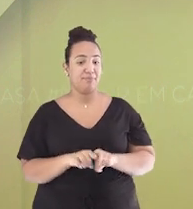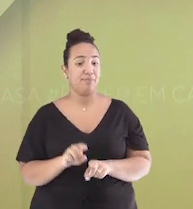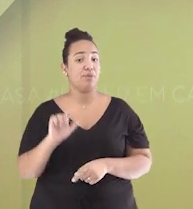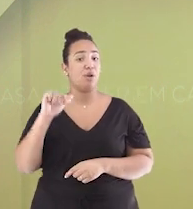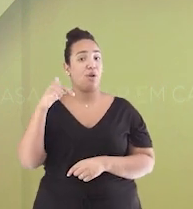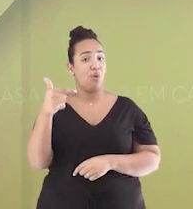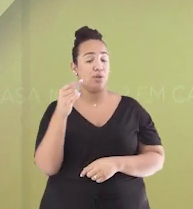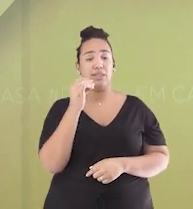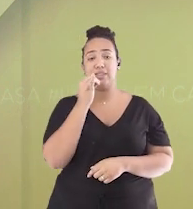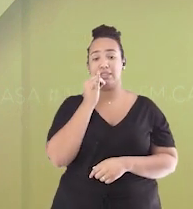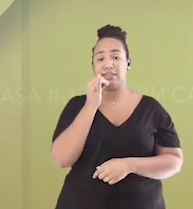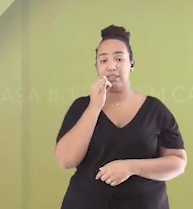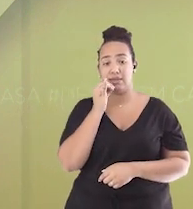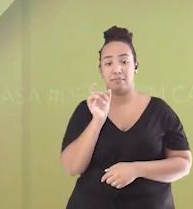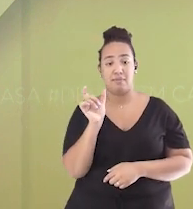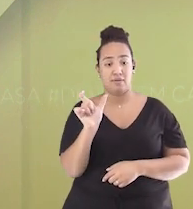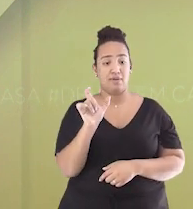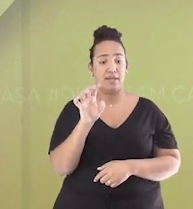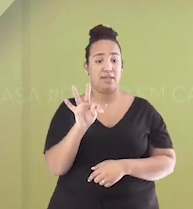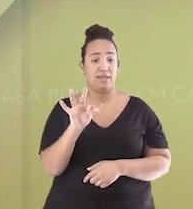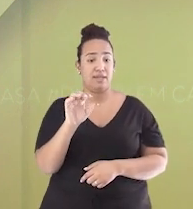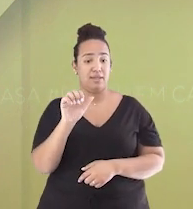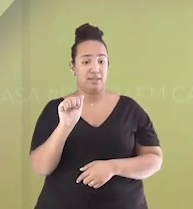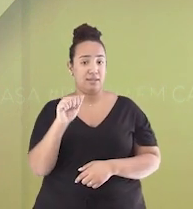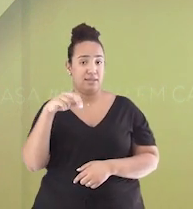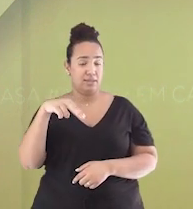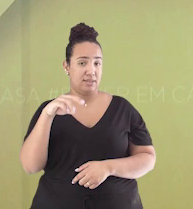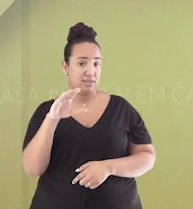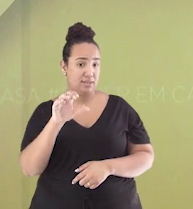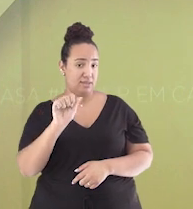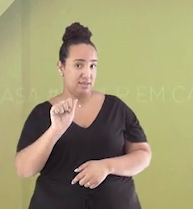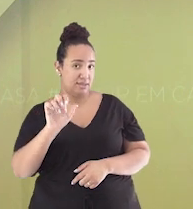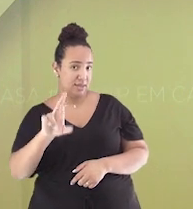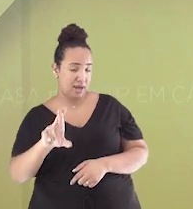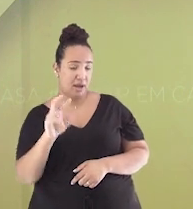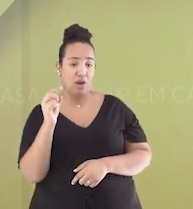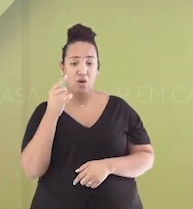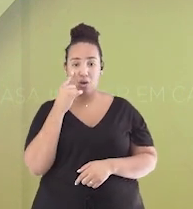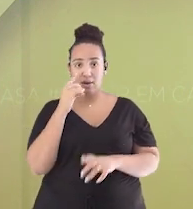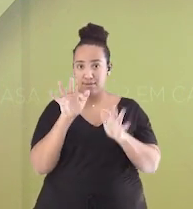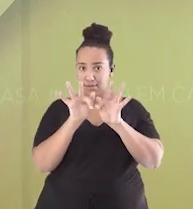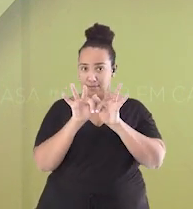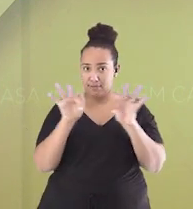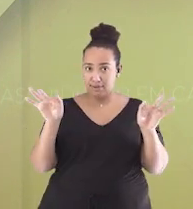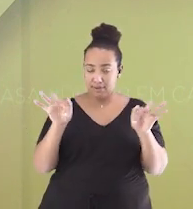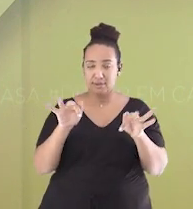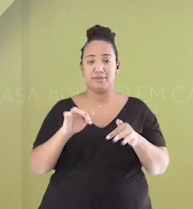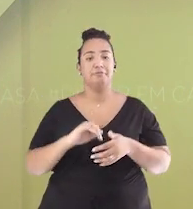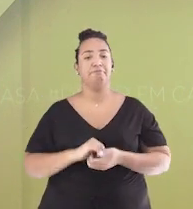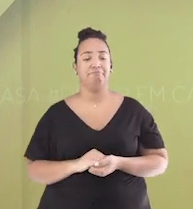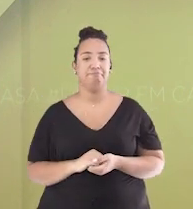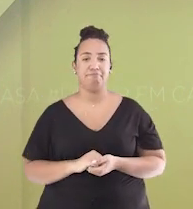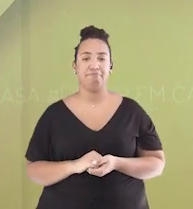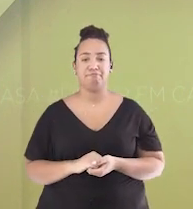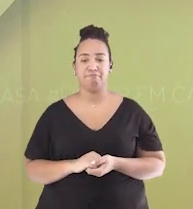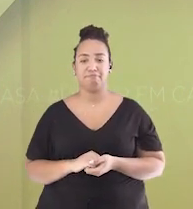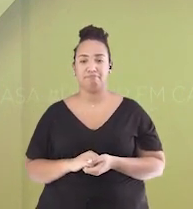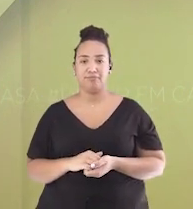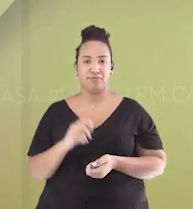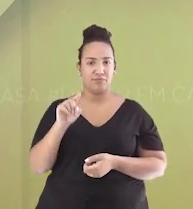de neologismo é a palavra tancar. Vejam em uma frase. Só você para tancar